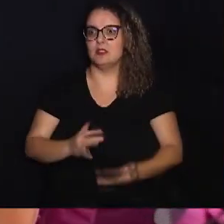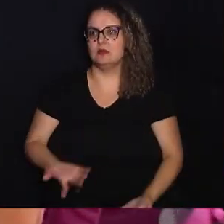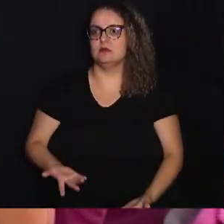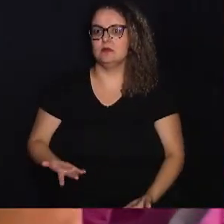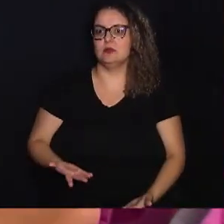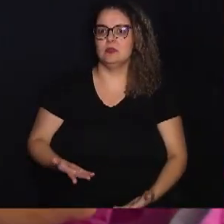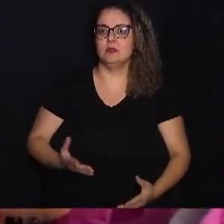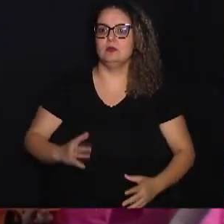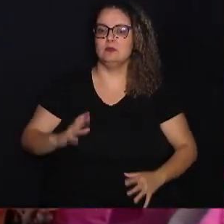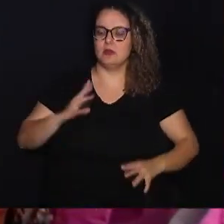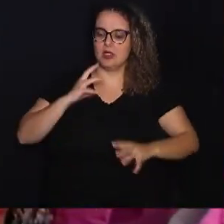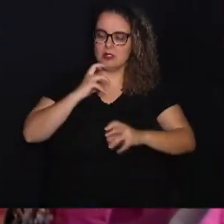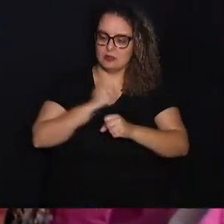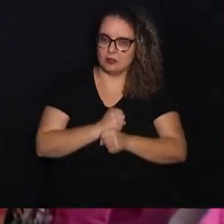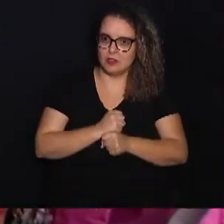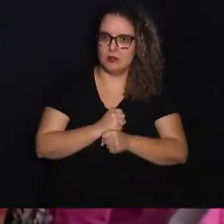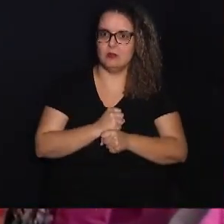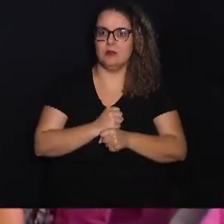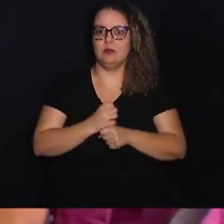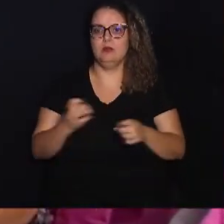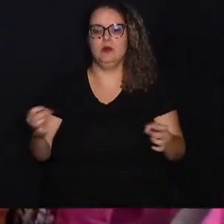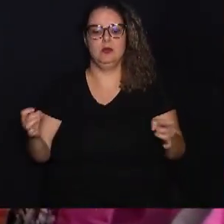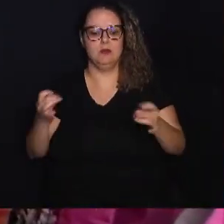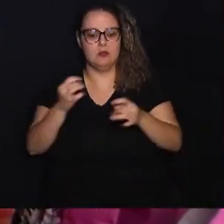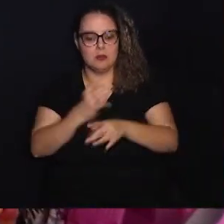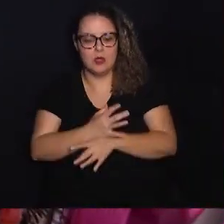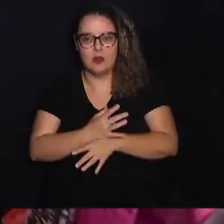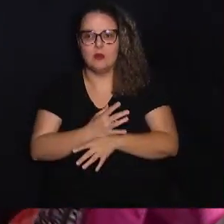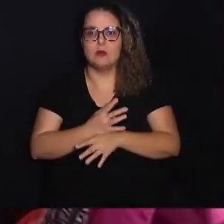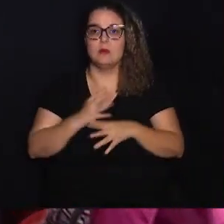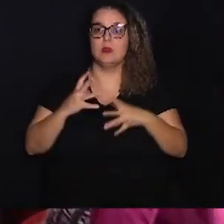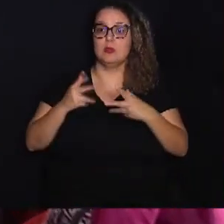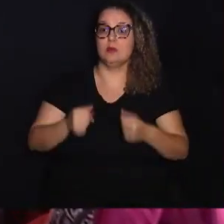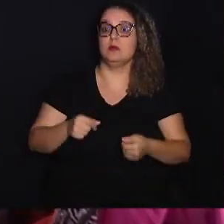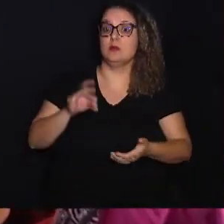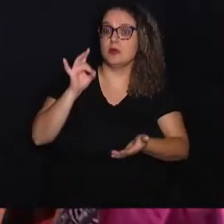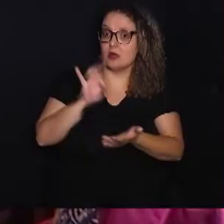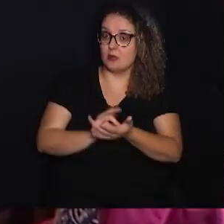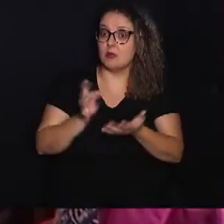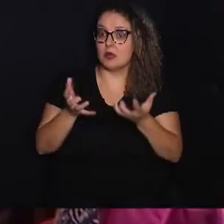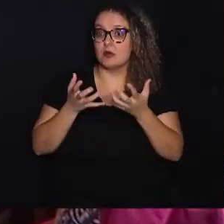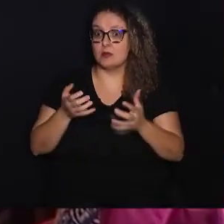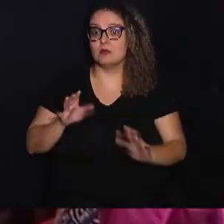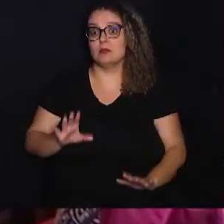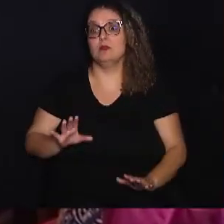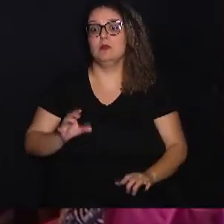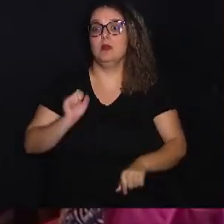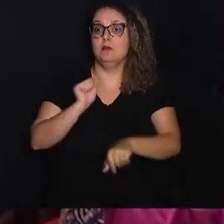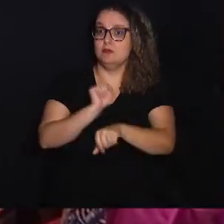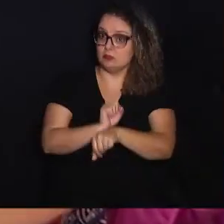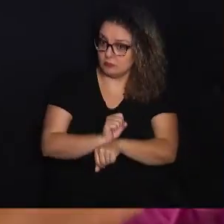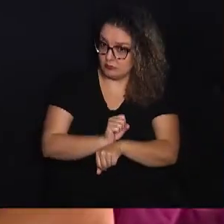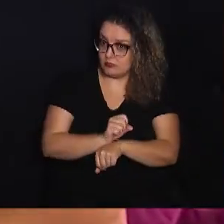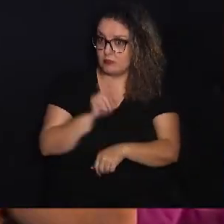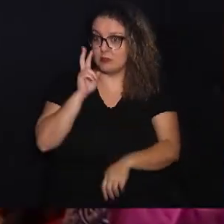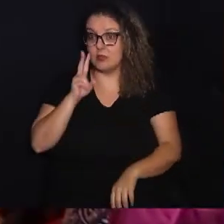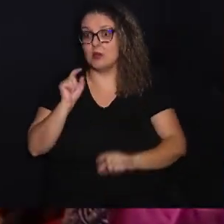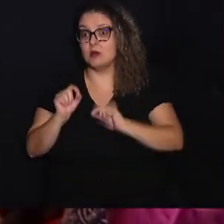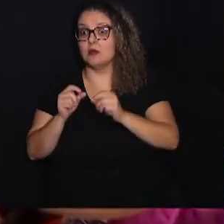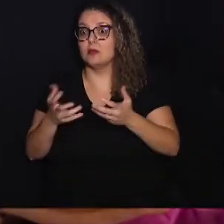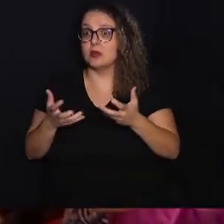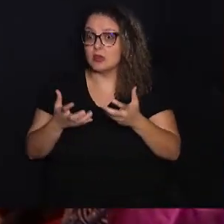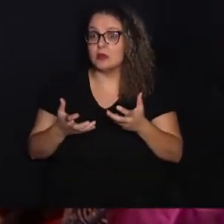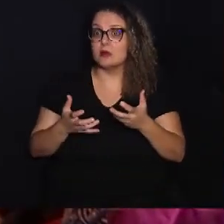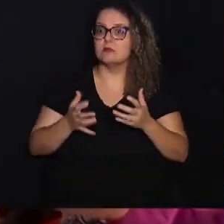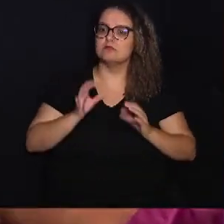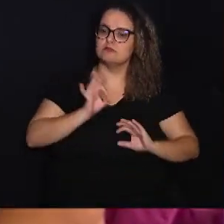mais inteiro, mais pronto para aquilo que você realmente quer, ou dar um tempo para ver o que você quer. Então você está